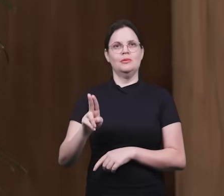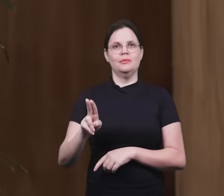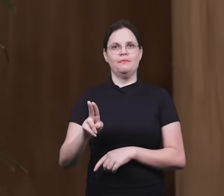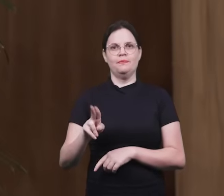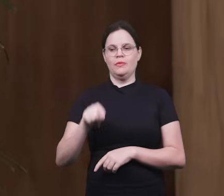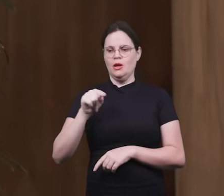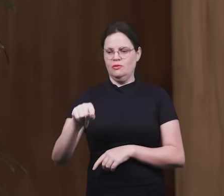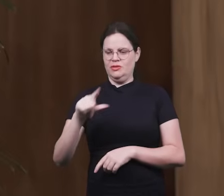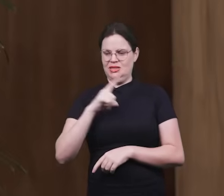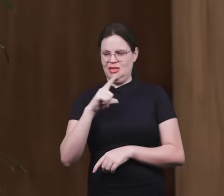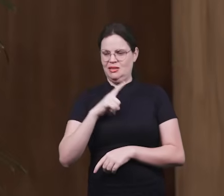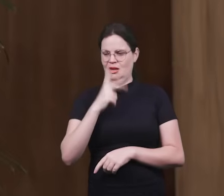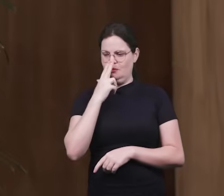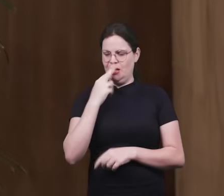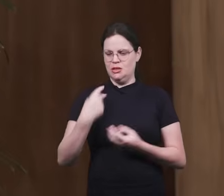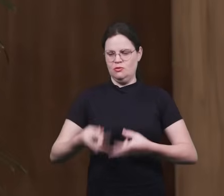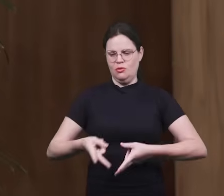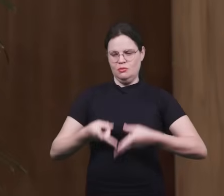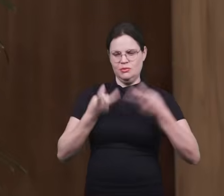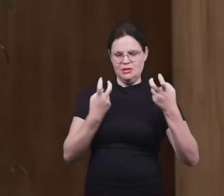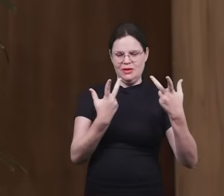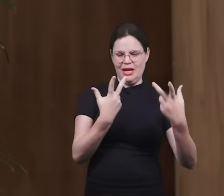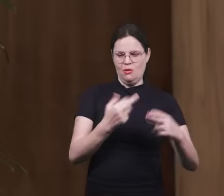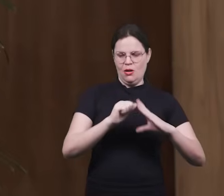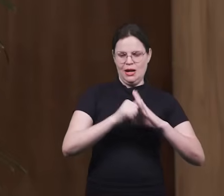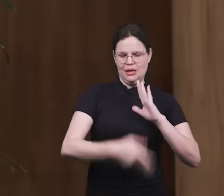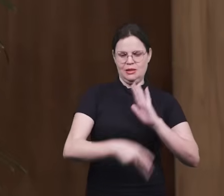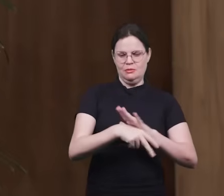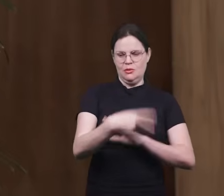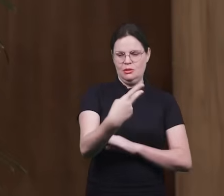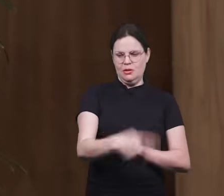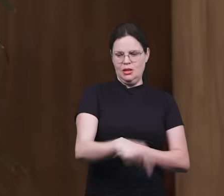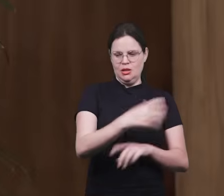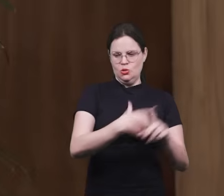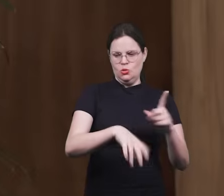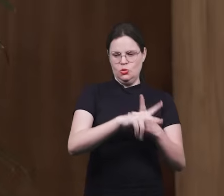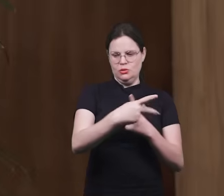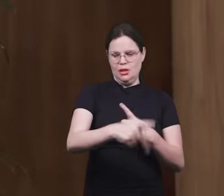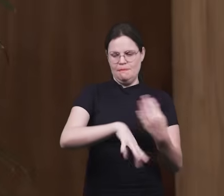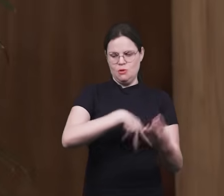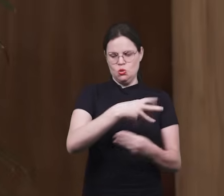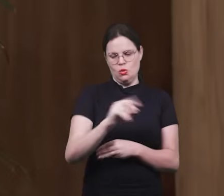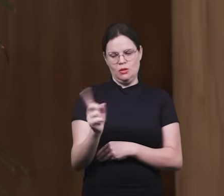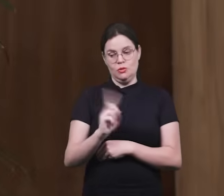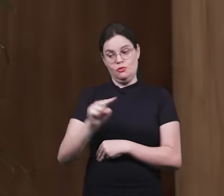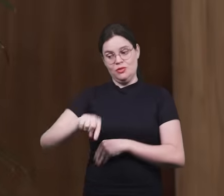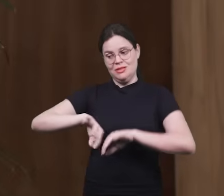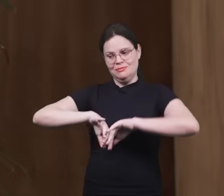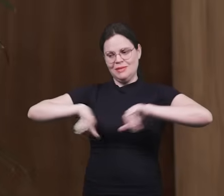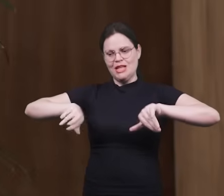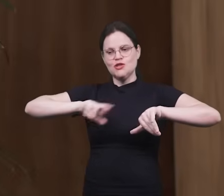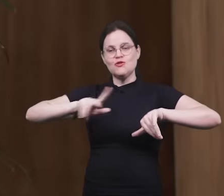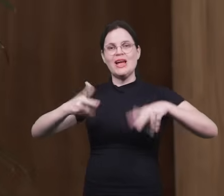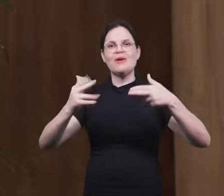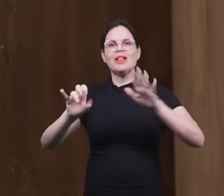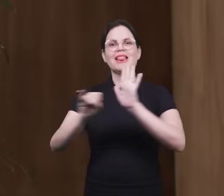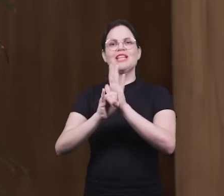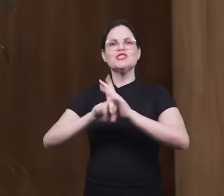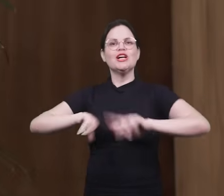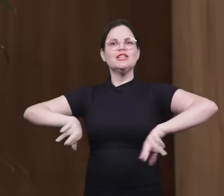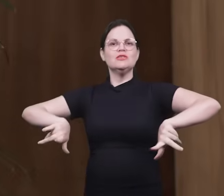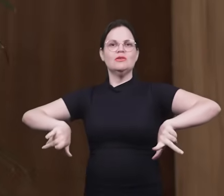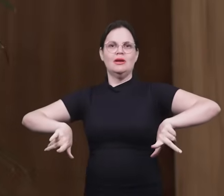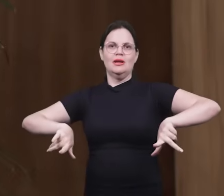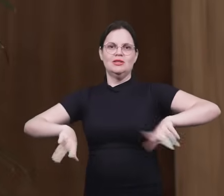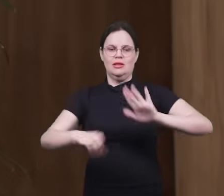identificados com essa forma de prestar culto a Deus. Não estarão identificados com o